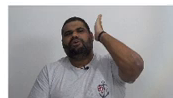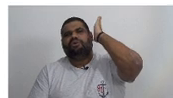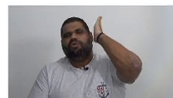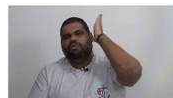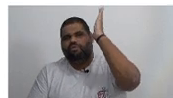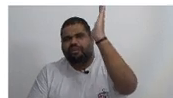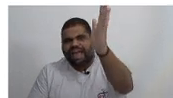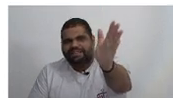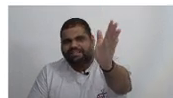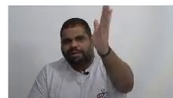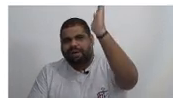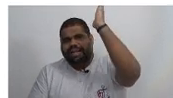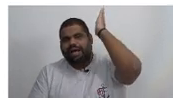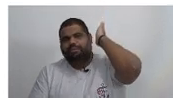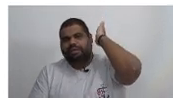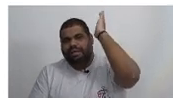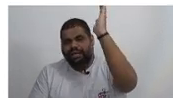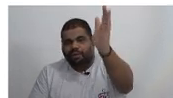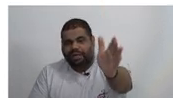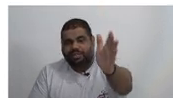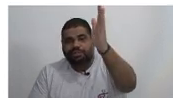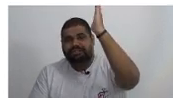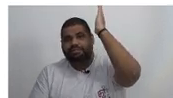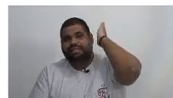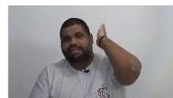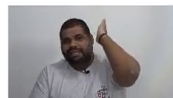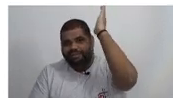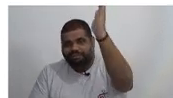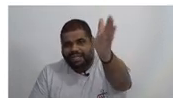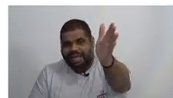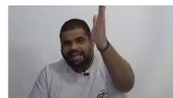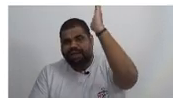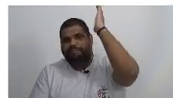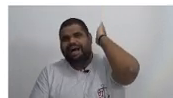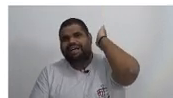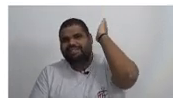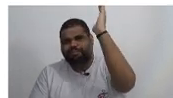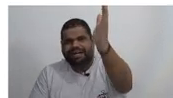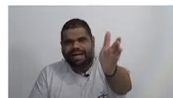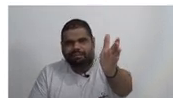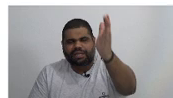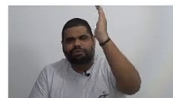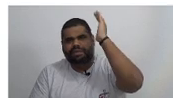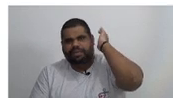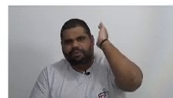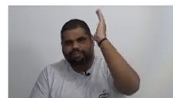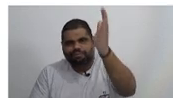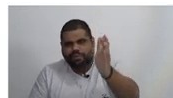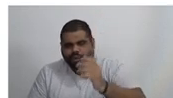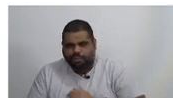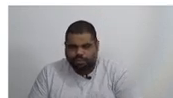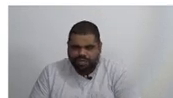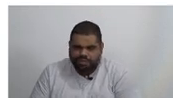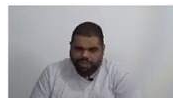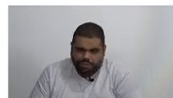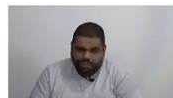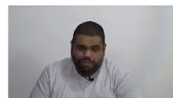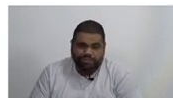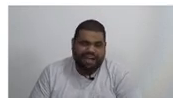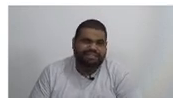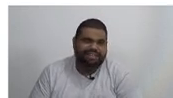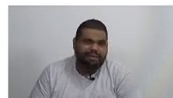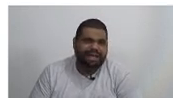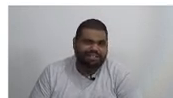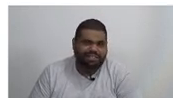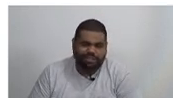seja, o vértice da parábola é o eixo de simetria, né? Ela parte a parábola no meio. Por isso que o x